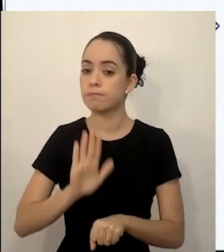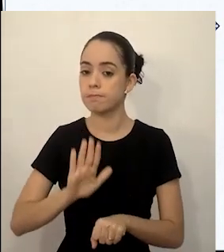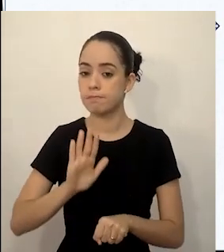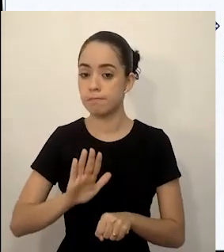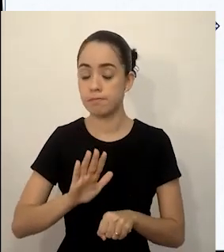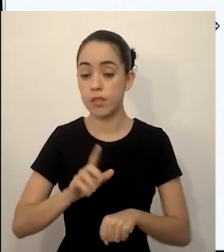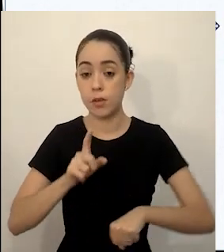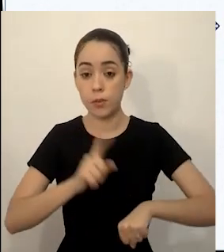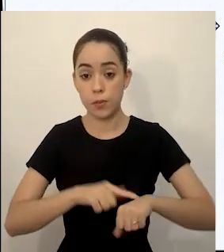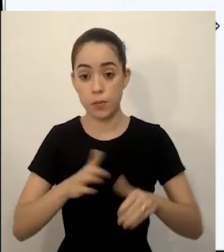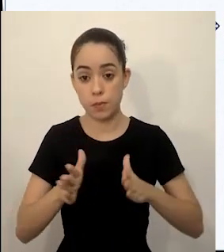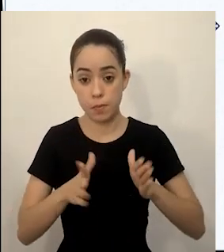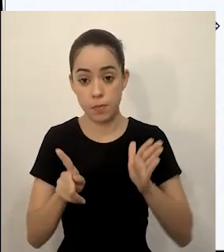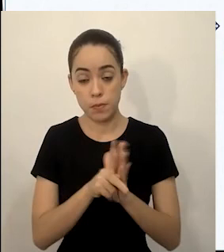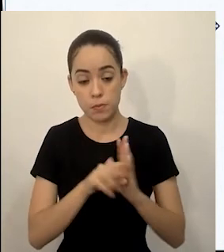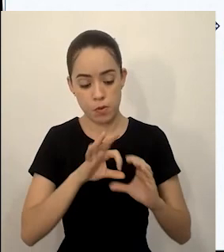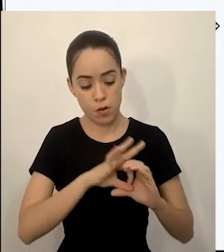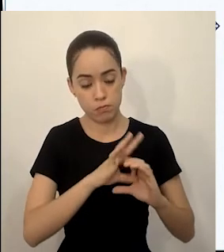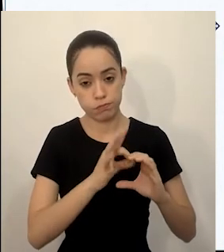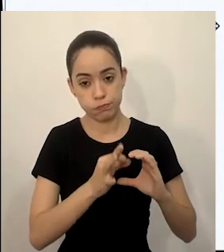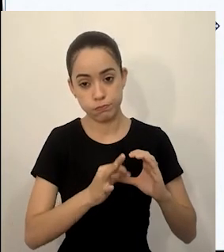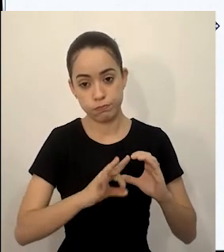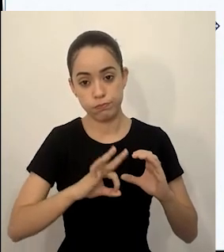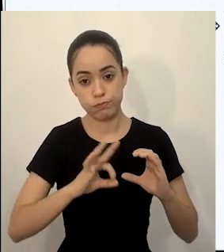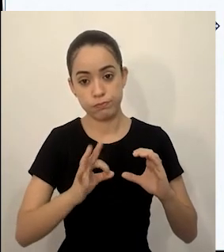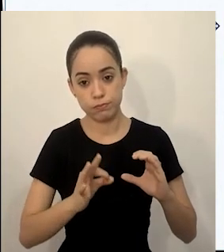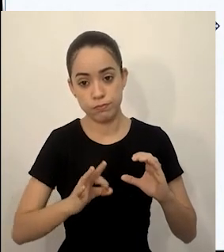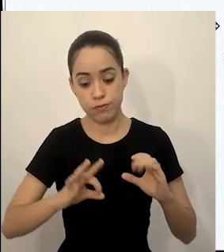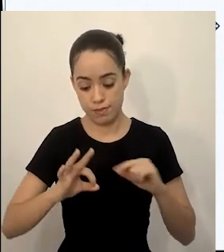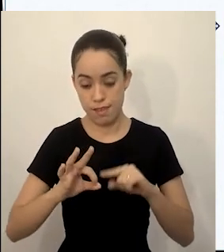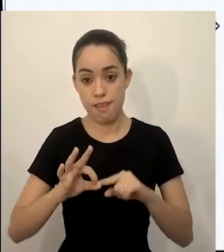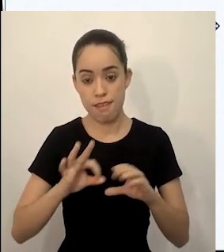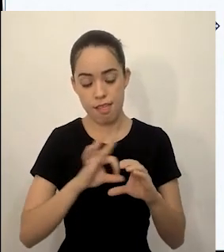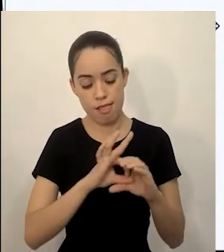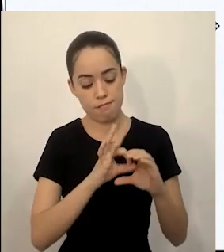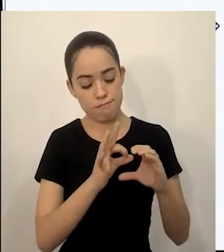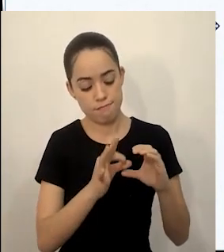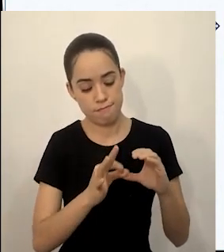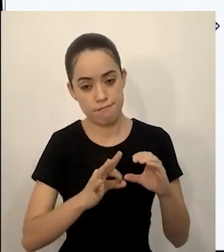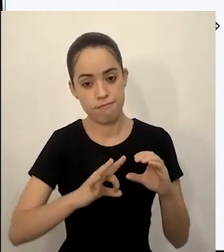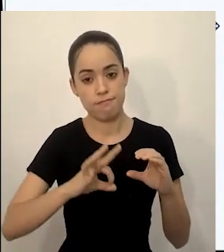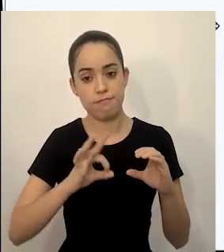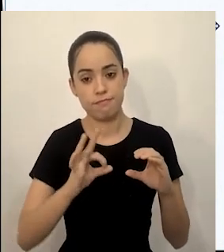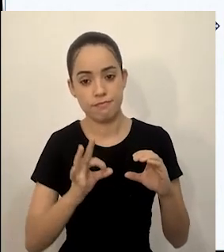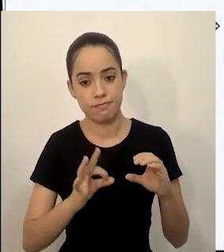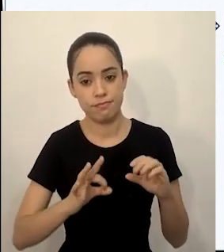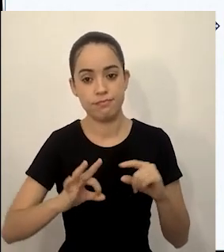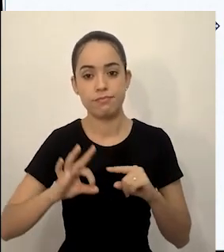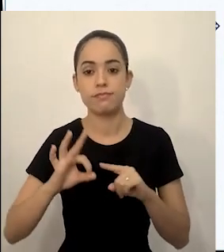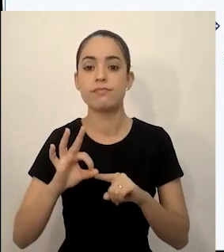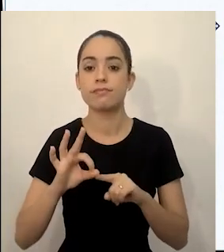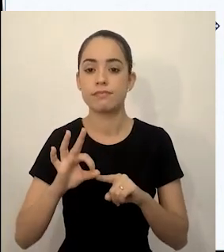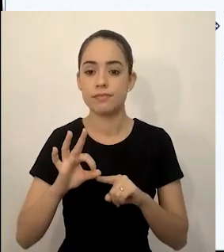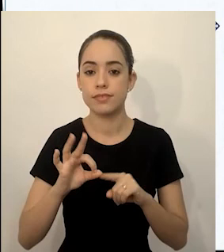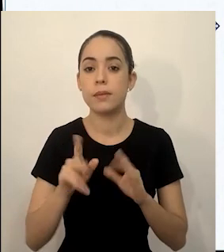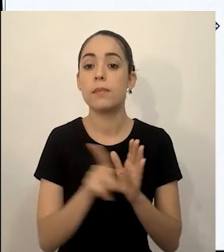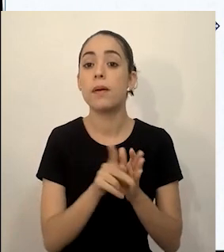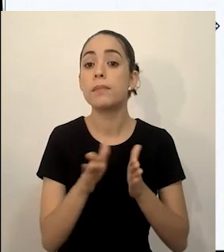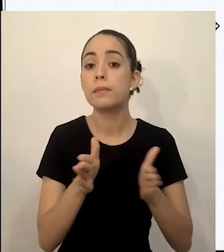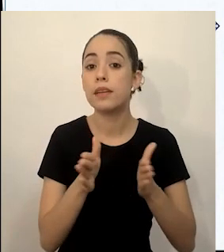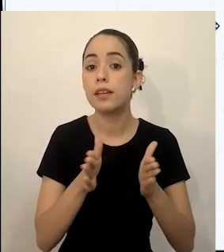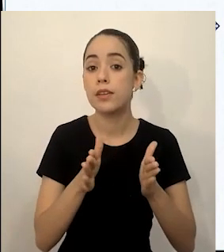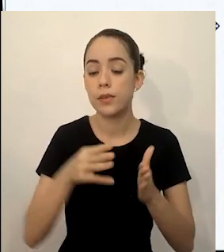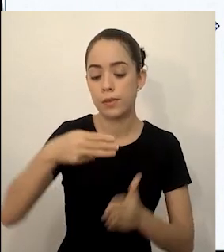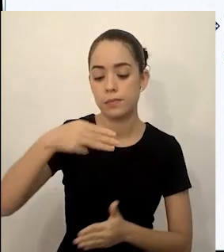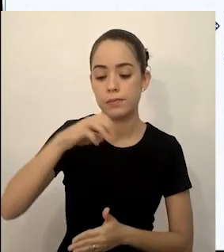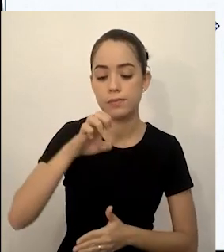seja, no momento da ovulação, o ovócito é liberado na metáfase